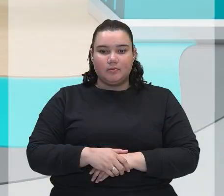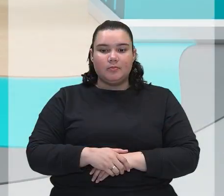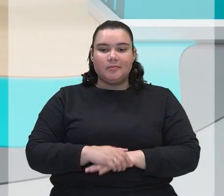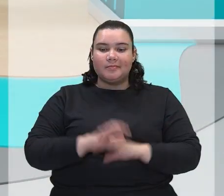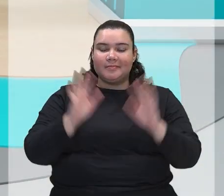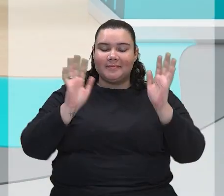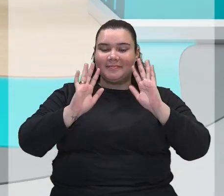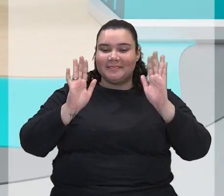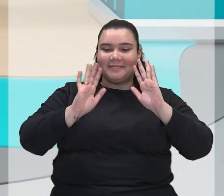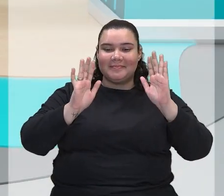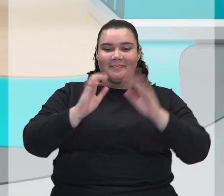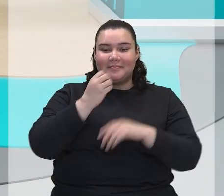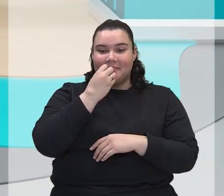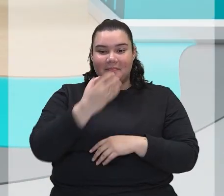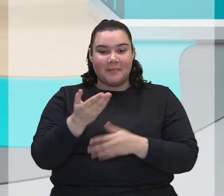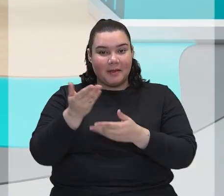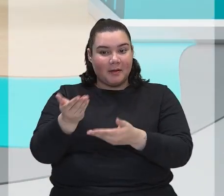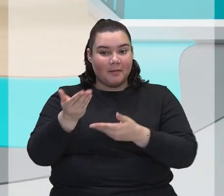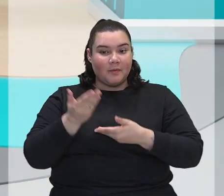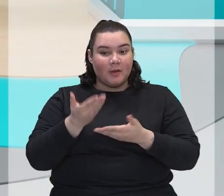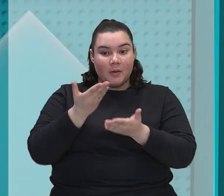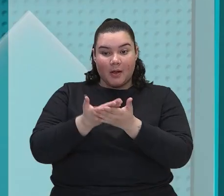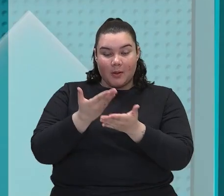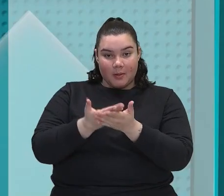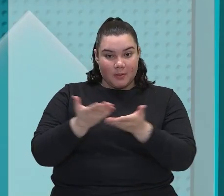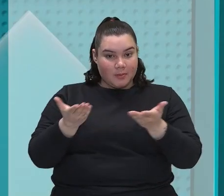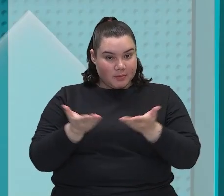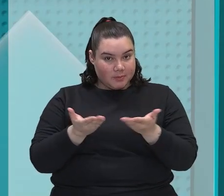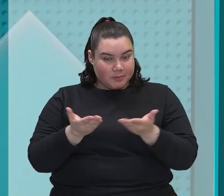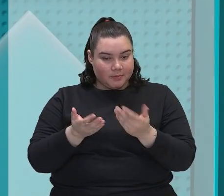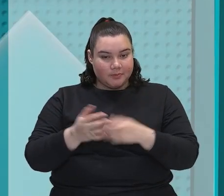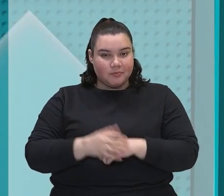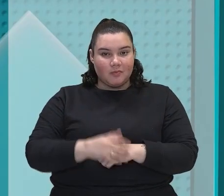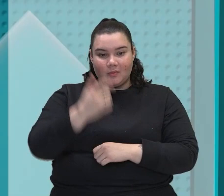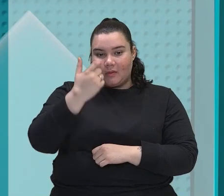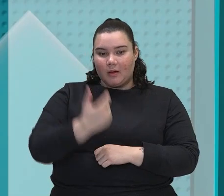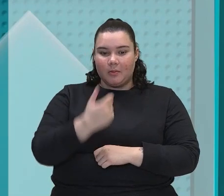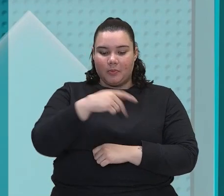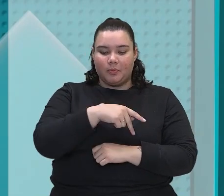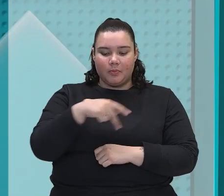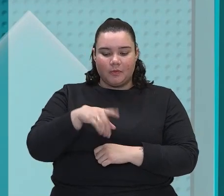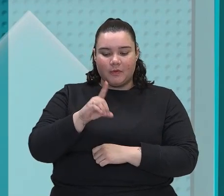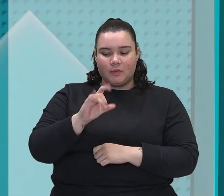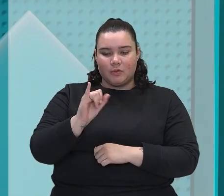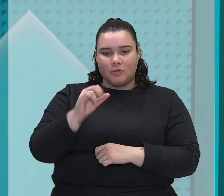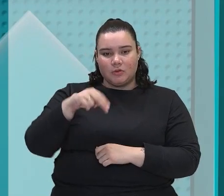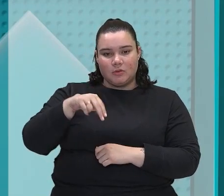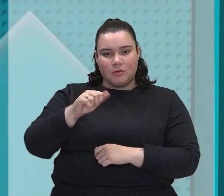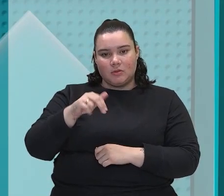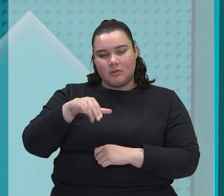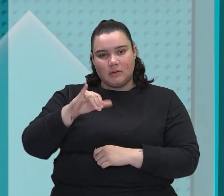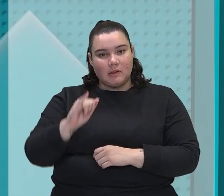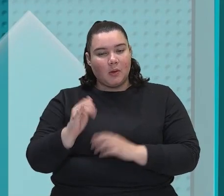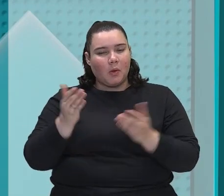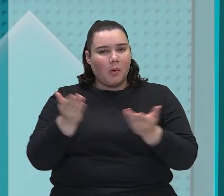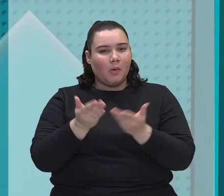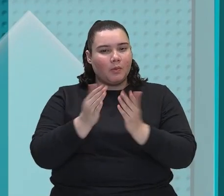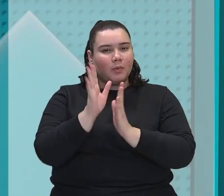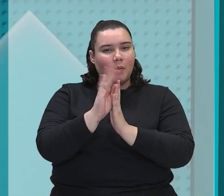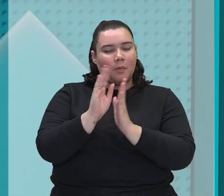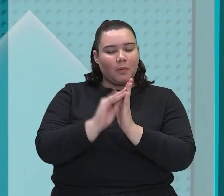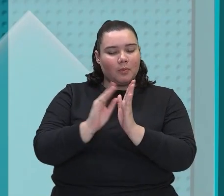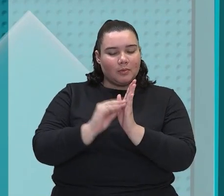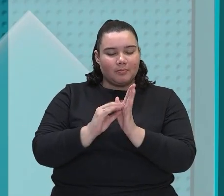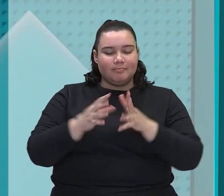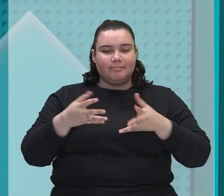Olá, bem-vindos à nossa aula de hoje. Eu sou a professora Dinancy Silva e nós vamos hoje